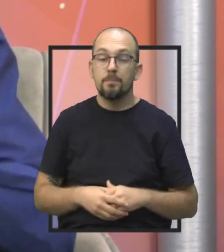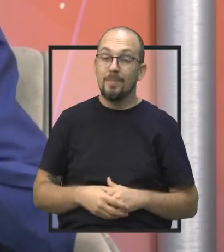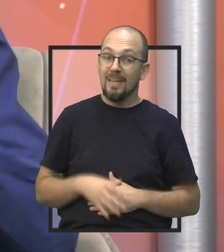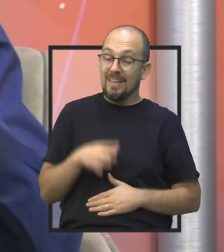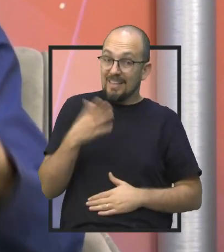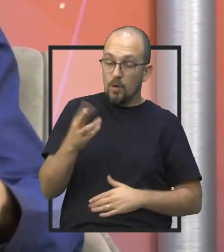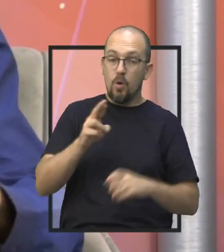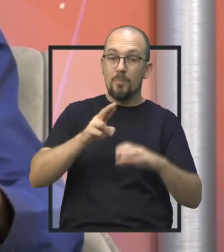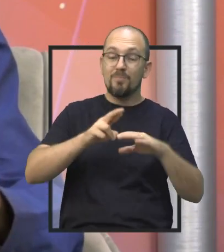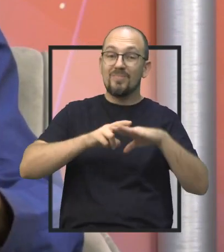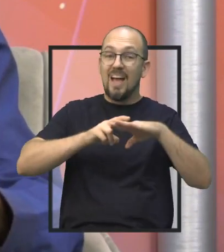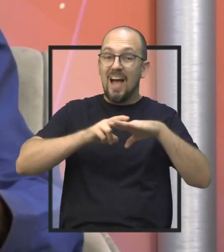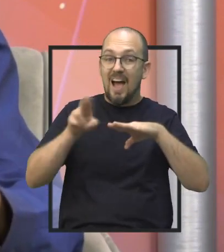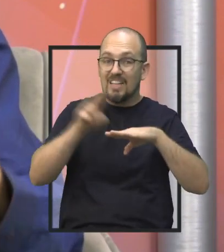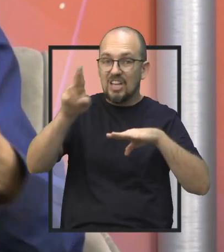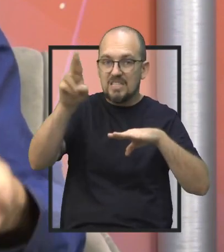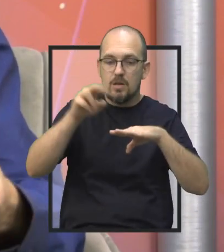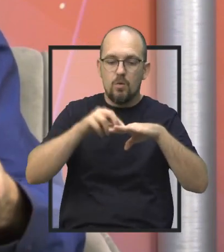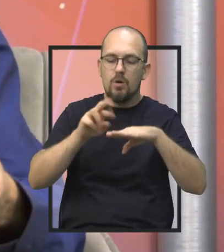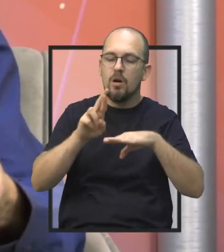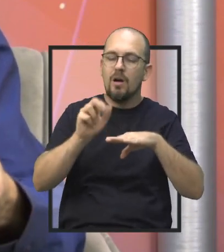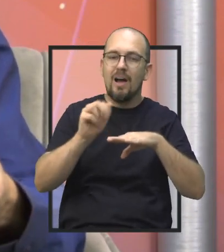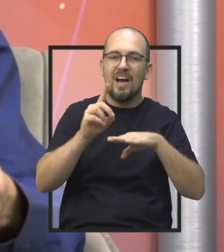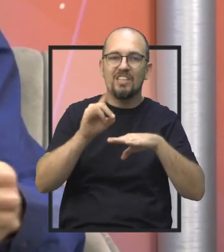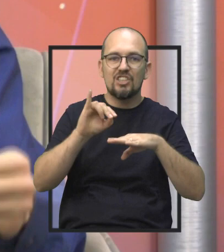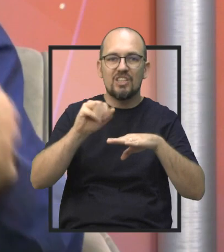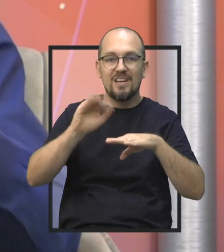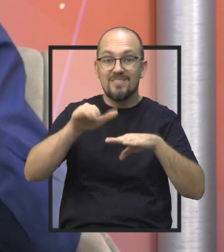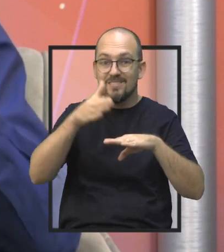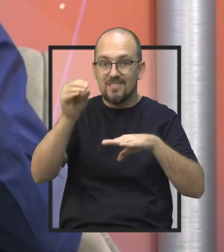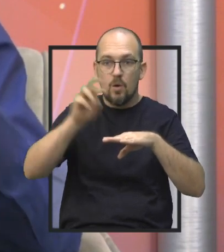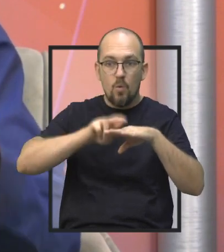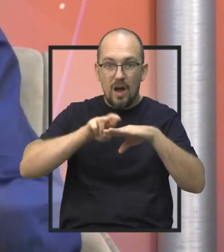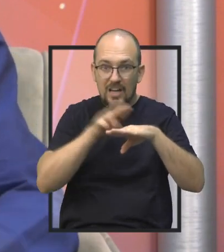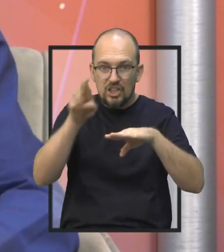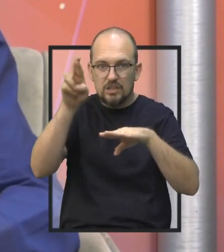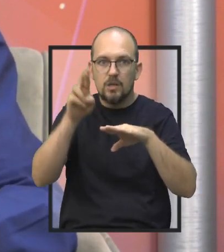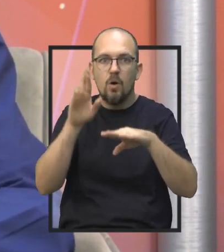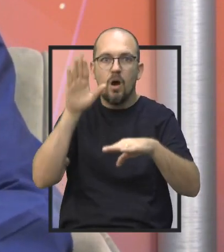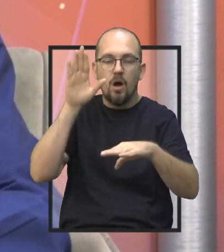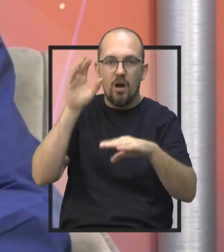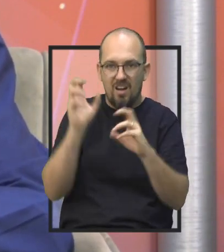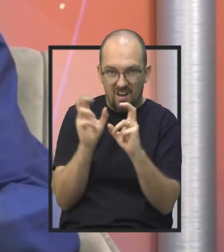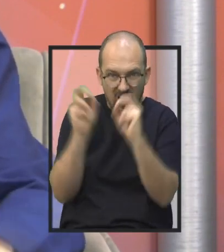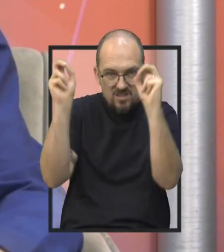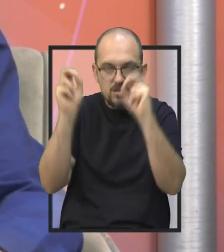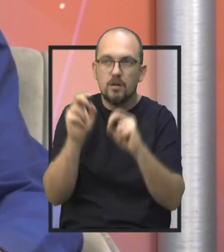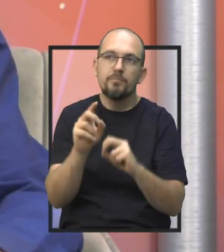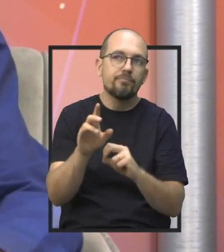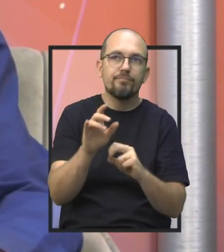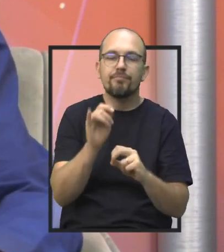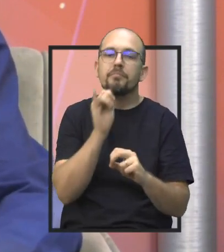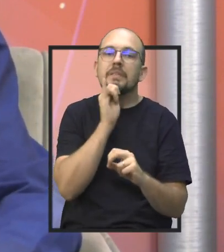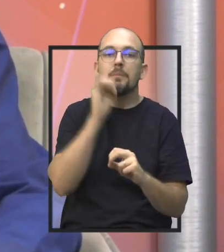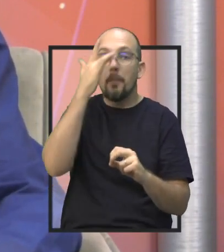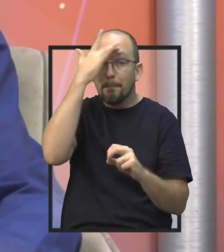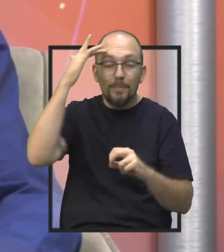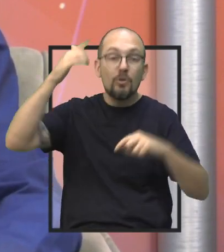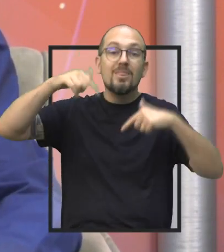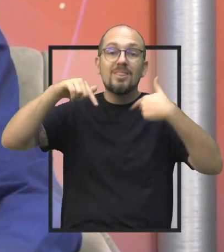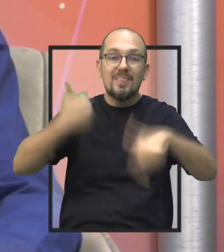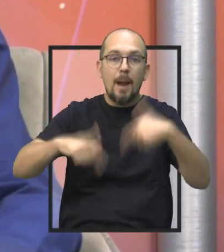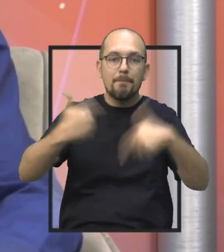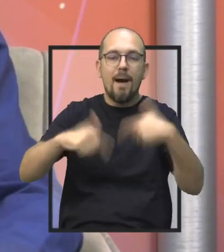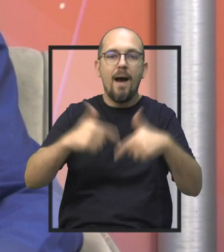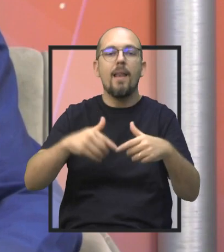comprovadamente, que interferem na gênese do câncer, são pacientes que trabalham com radiação, que trabalham